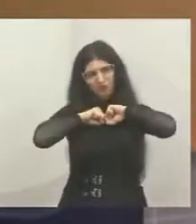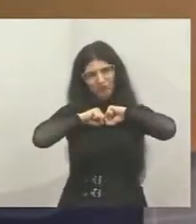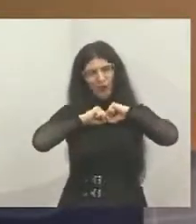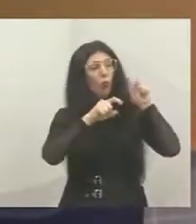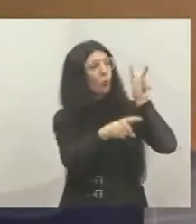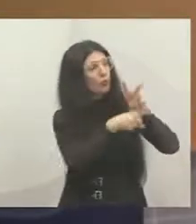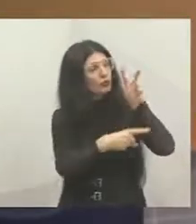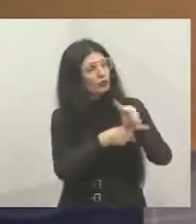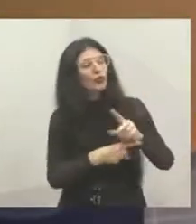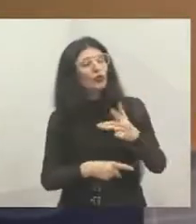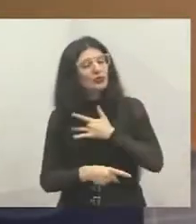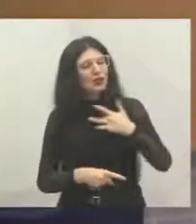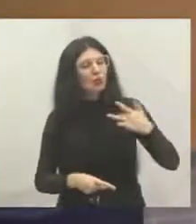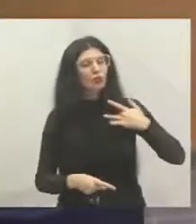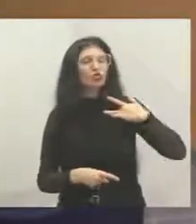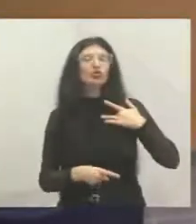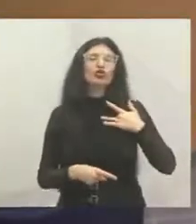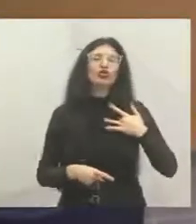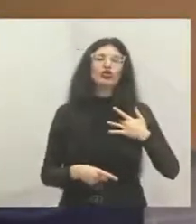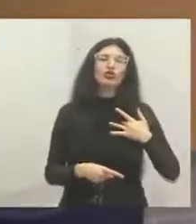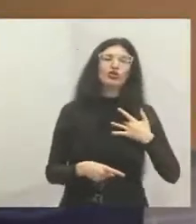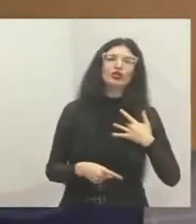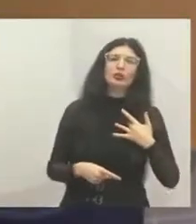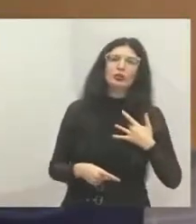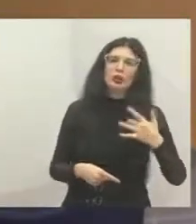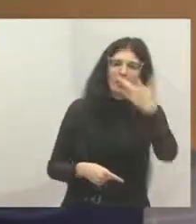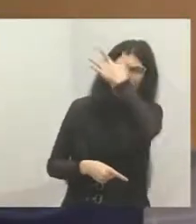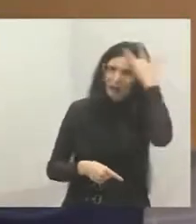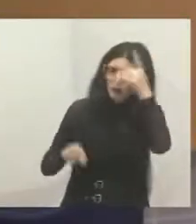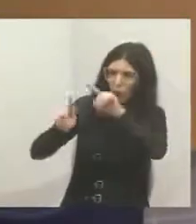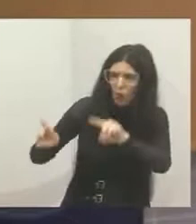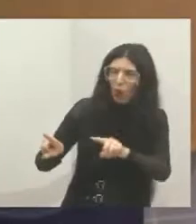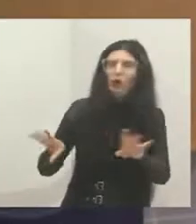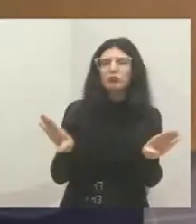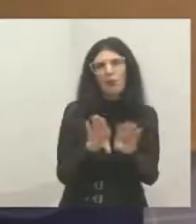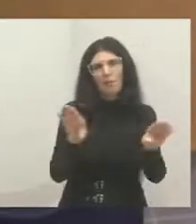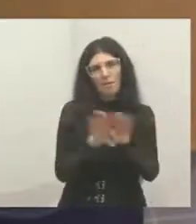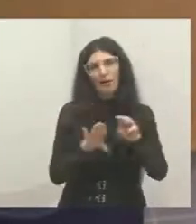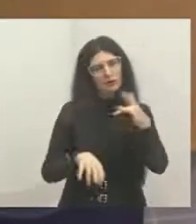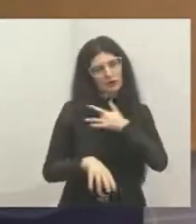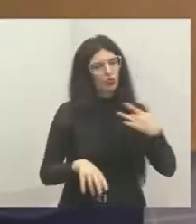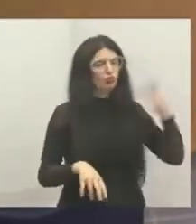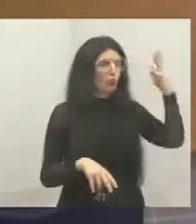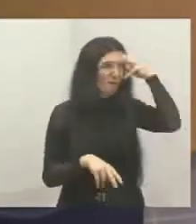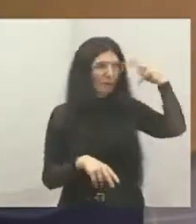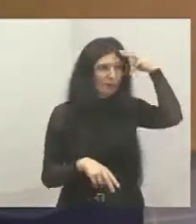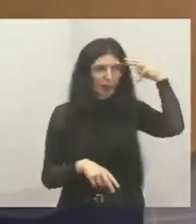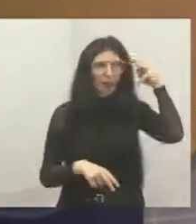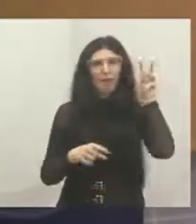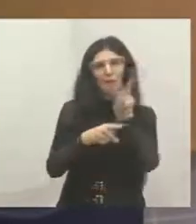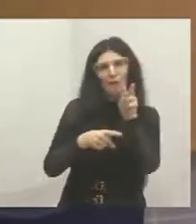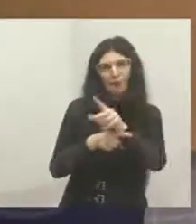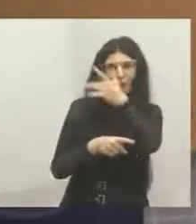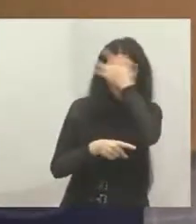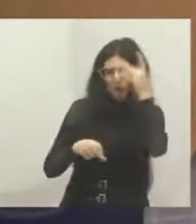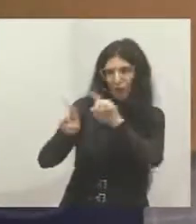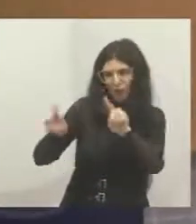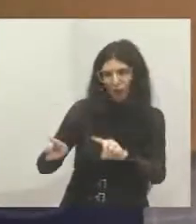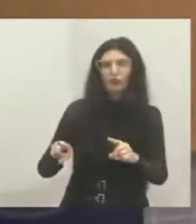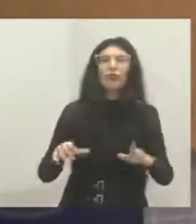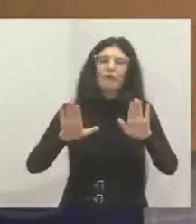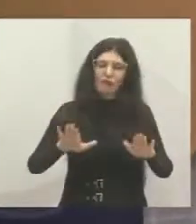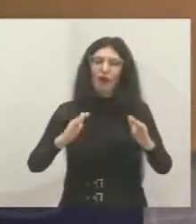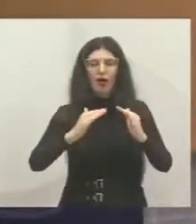forma mais assim atenuada, que a tradutora sabe que a saúde ficou rodando, né, mas outros setores houve uma